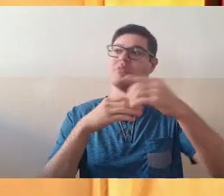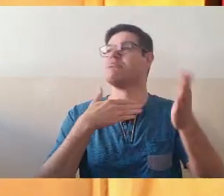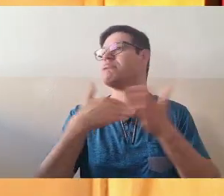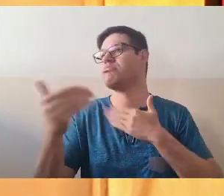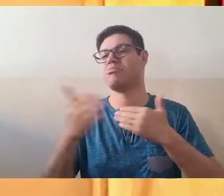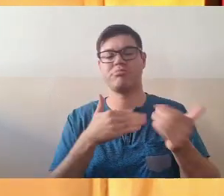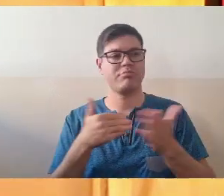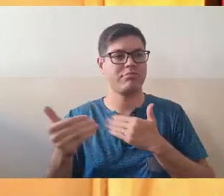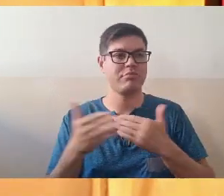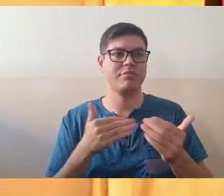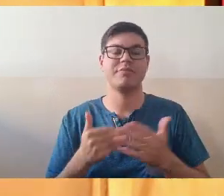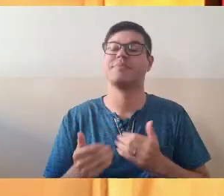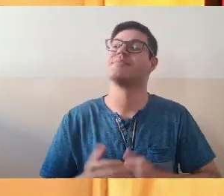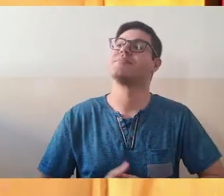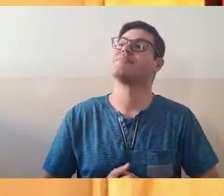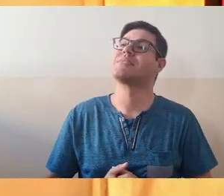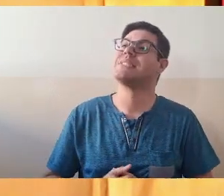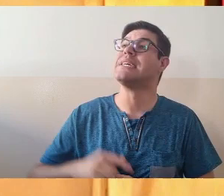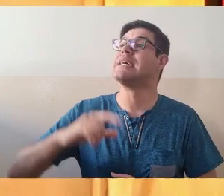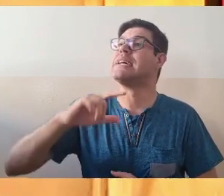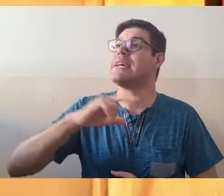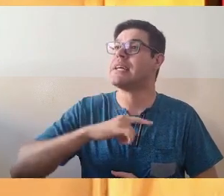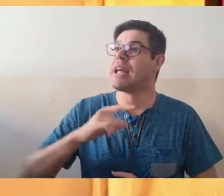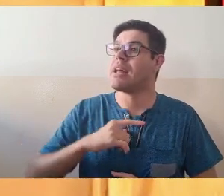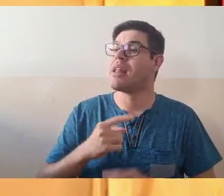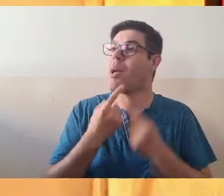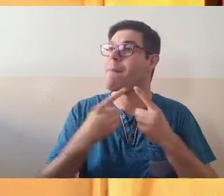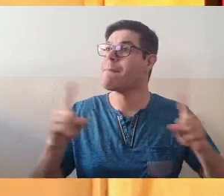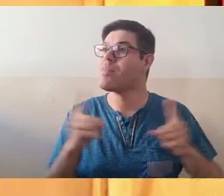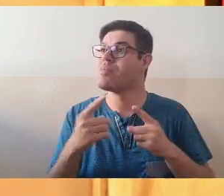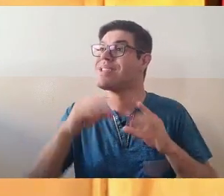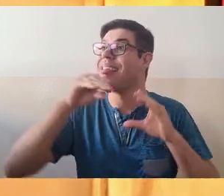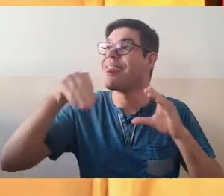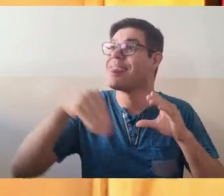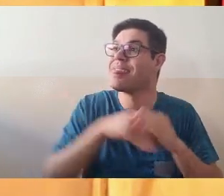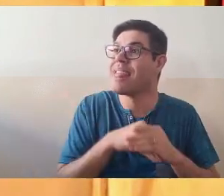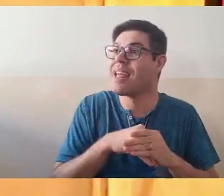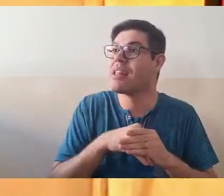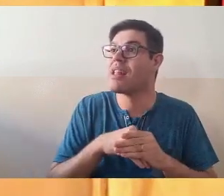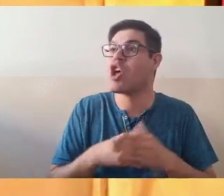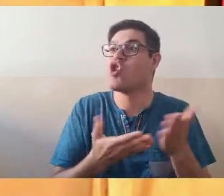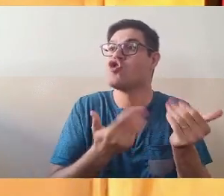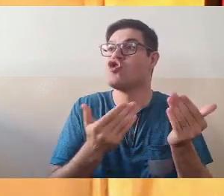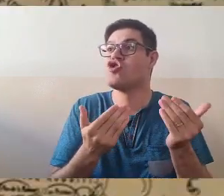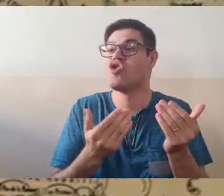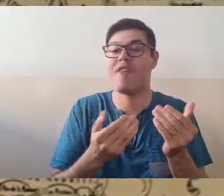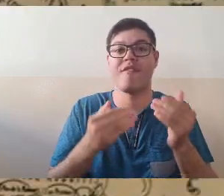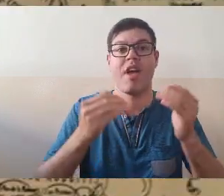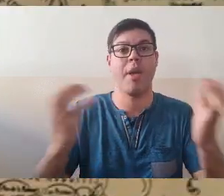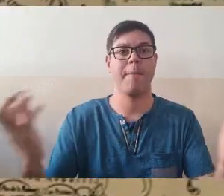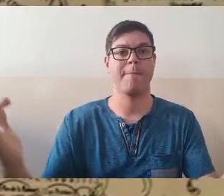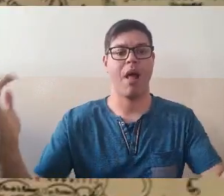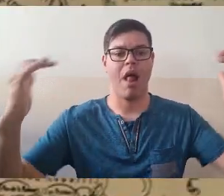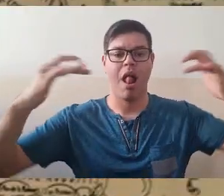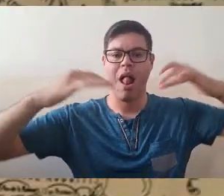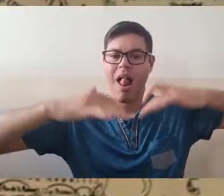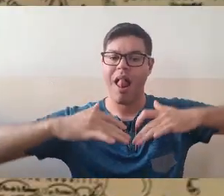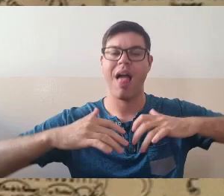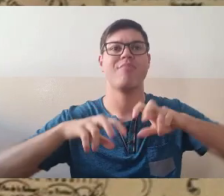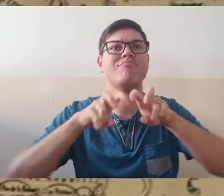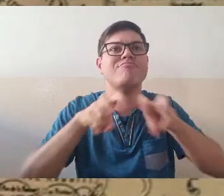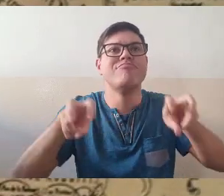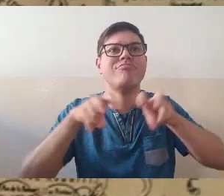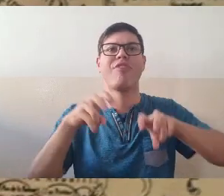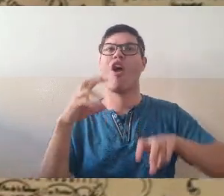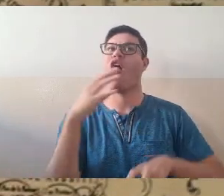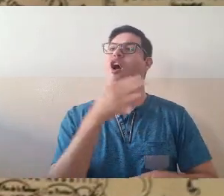seja, ter essa musicalidade lá dentro para atrair os adolescentes, os Esse garotos. acolhimento para a comunidade, para Isso. revelar talentos, cuidar